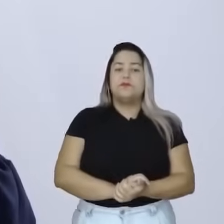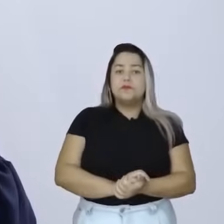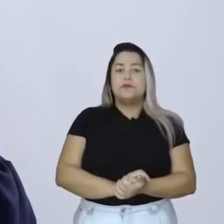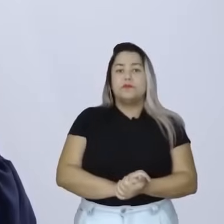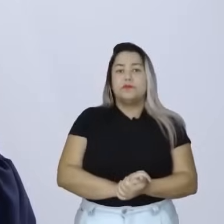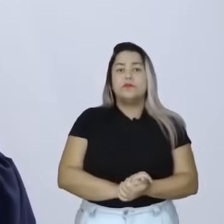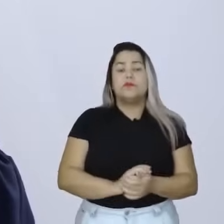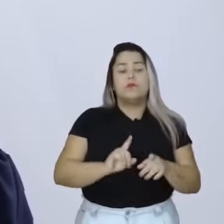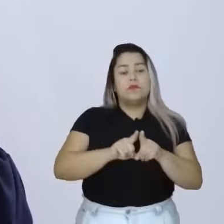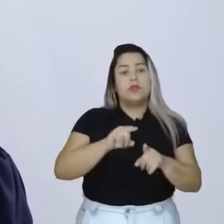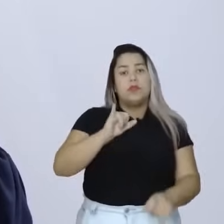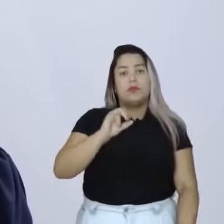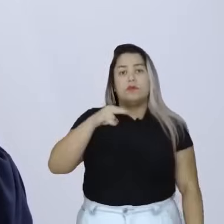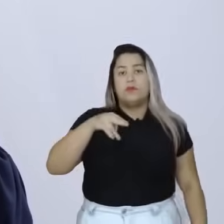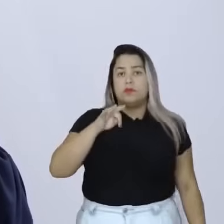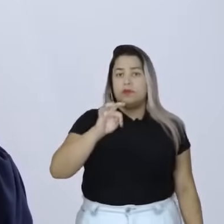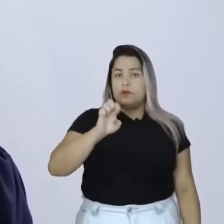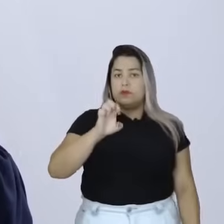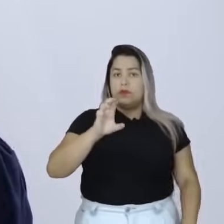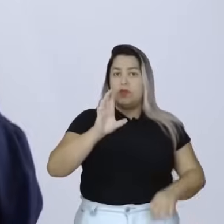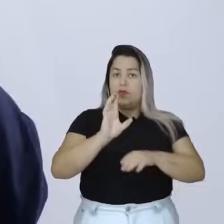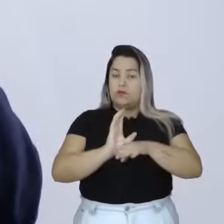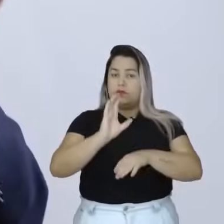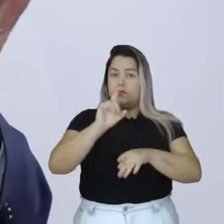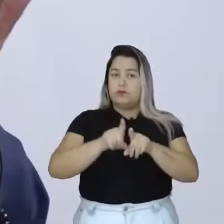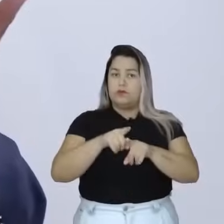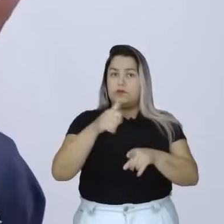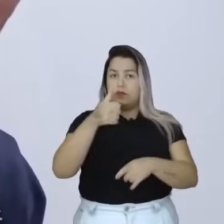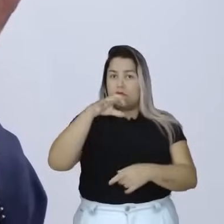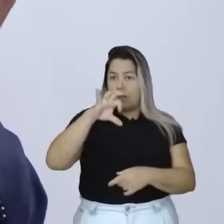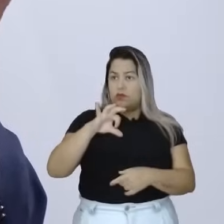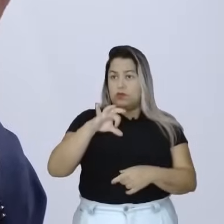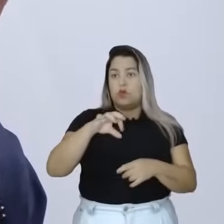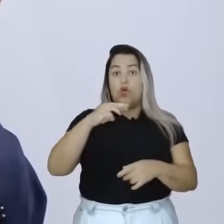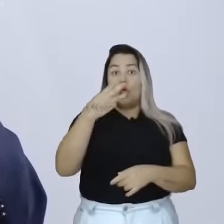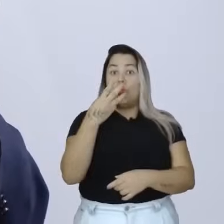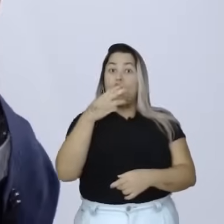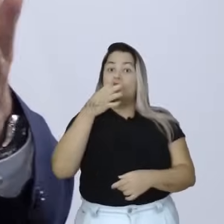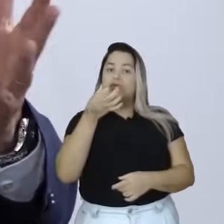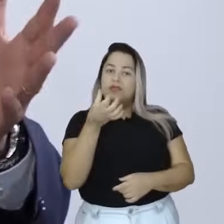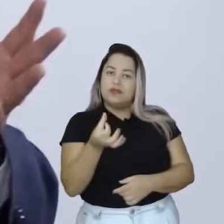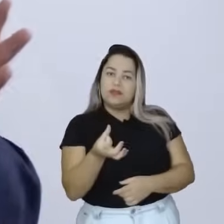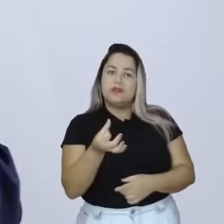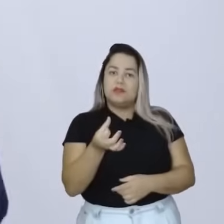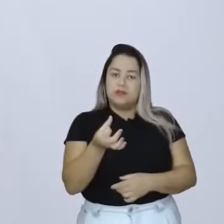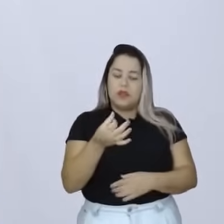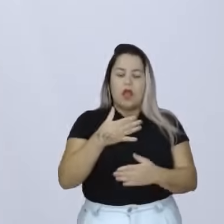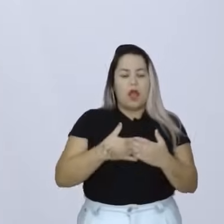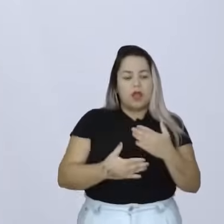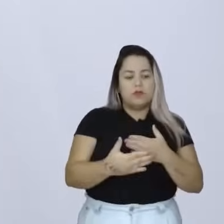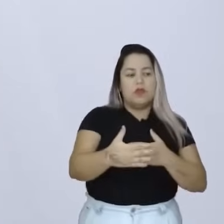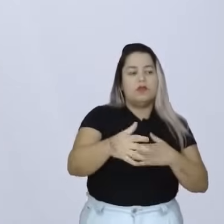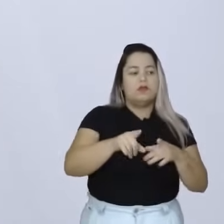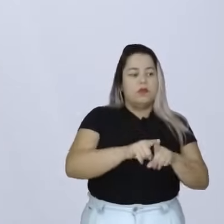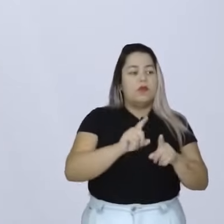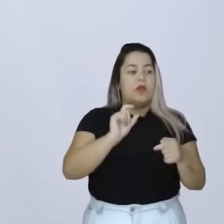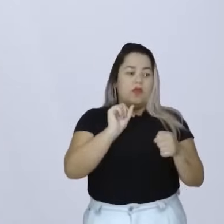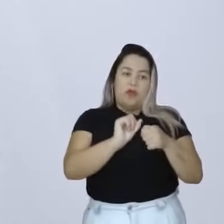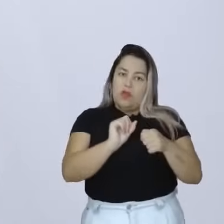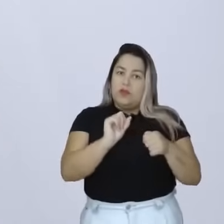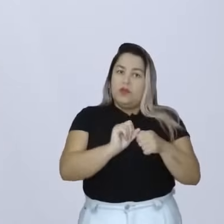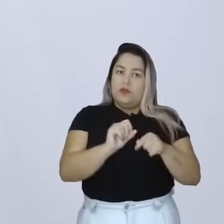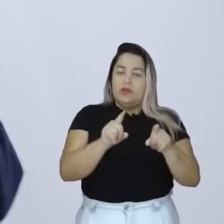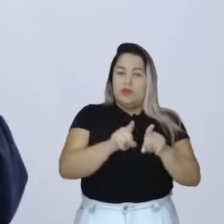o Interconselho, que começou com 19 conselhos e terminou com 36. Então, ao longo do processo também foi feito